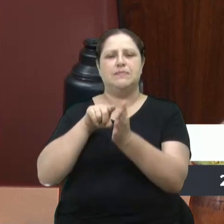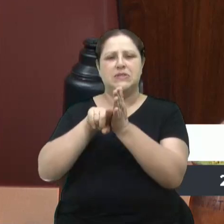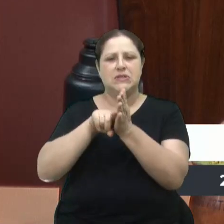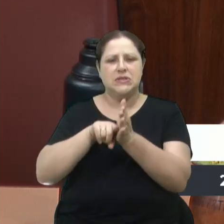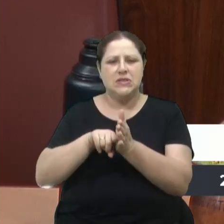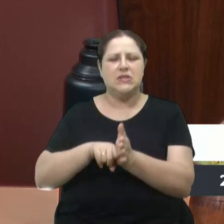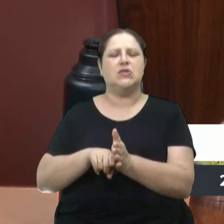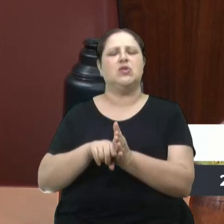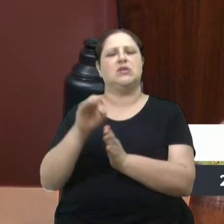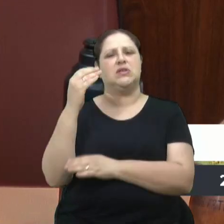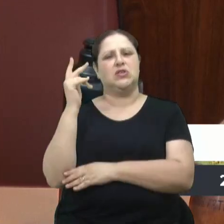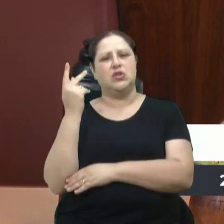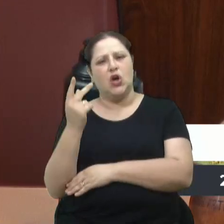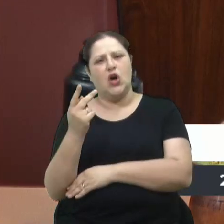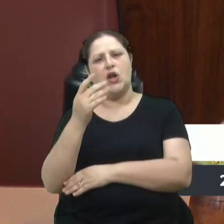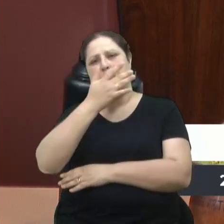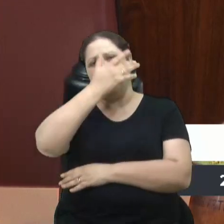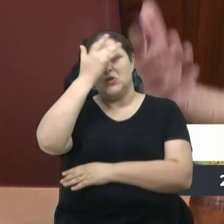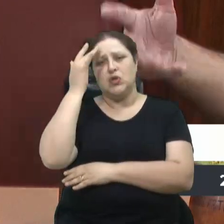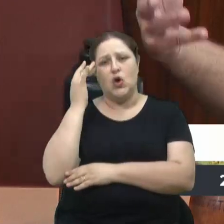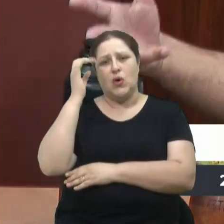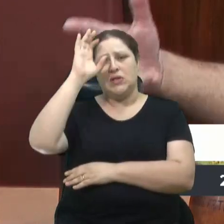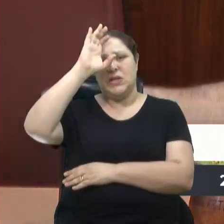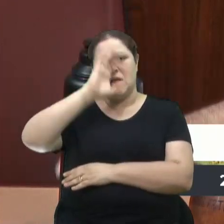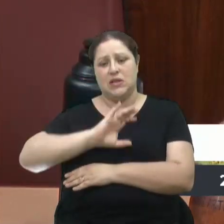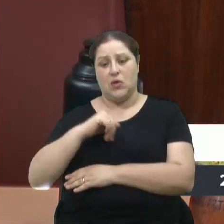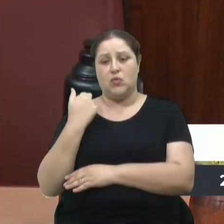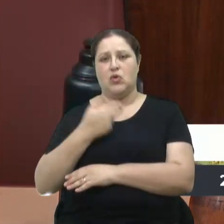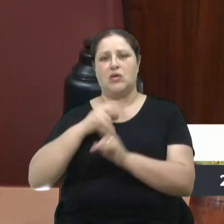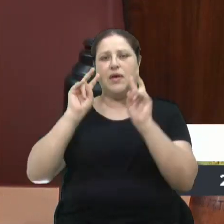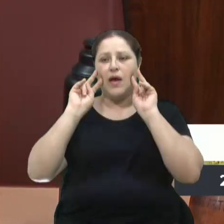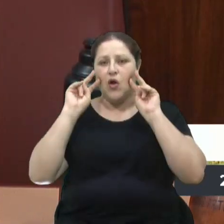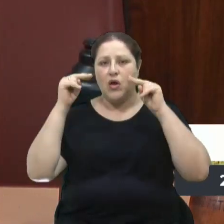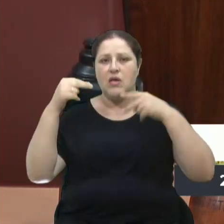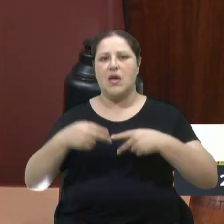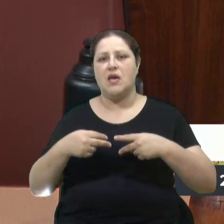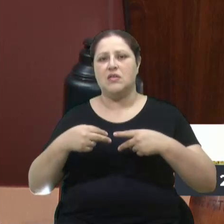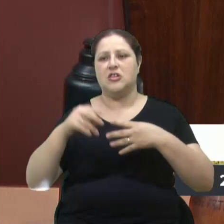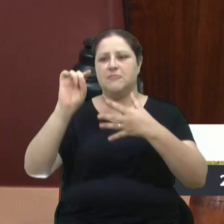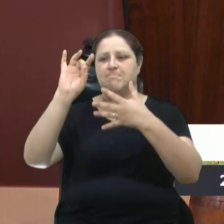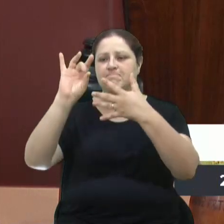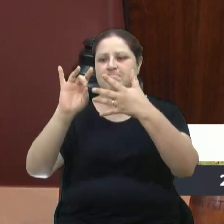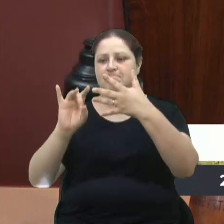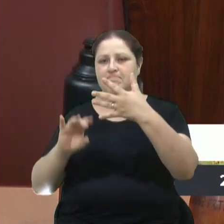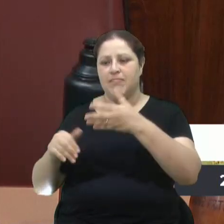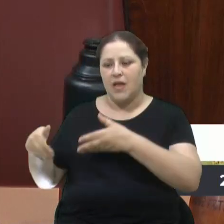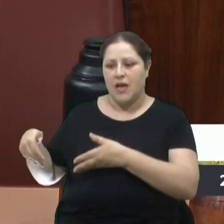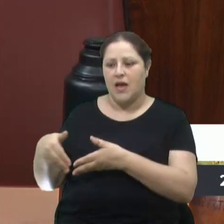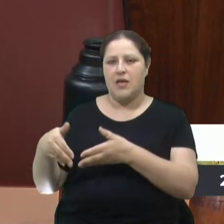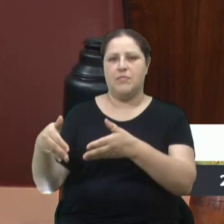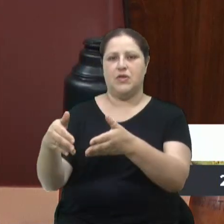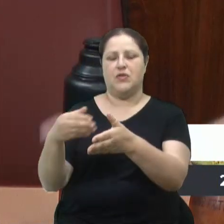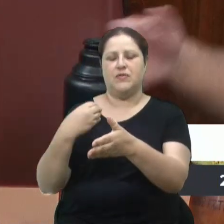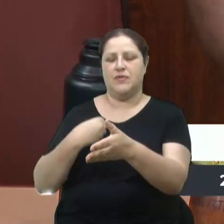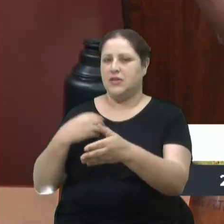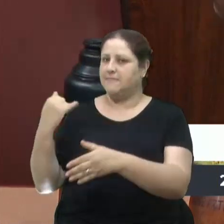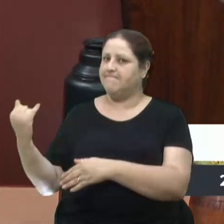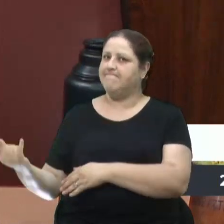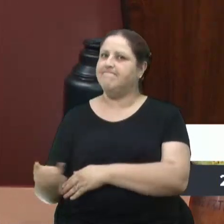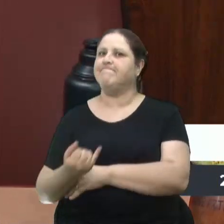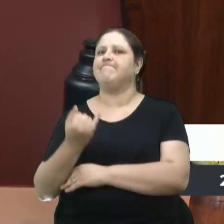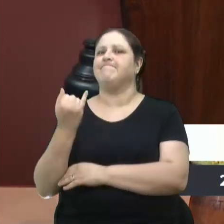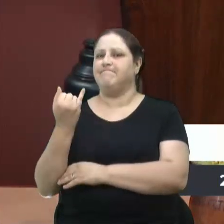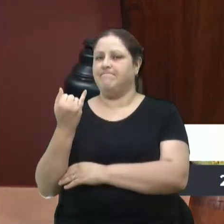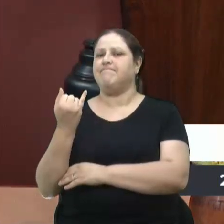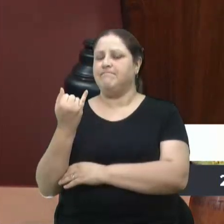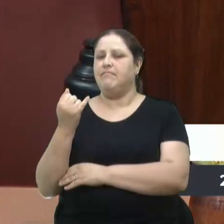historiadores, enquanto pessoas, a gente possa reconhecer essas trajetórias que são de fundamental relevância e